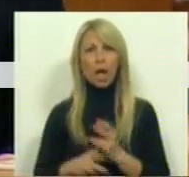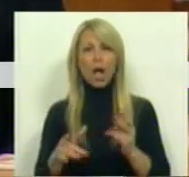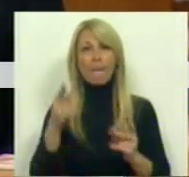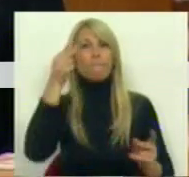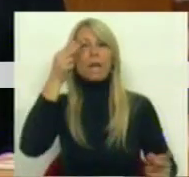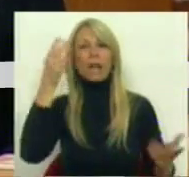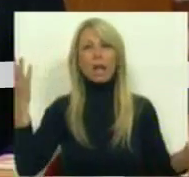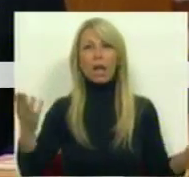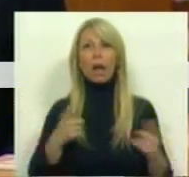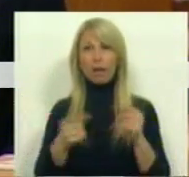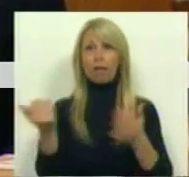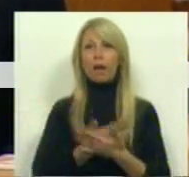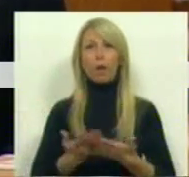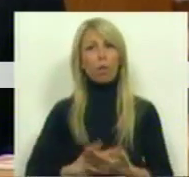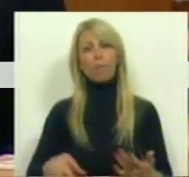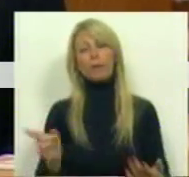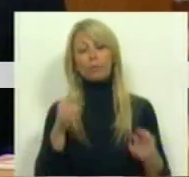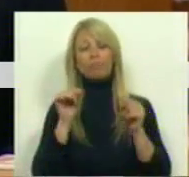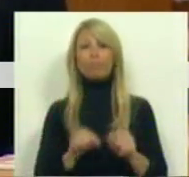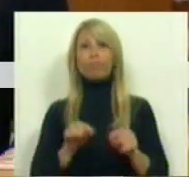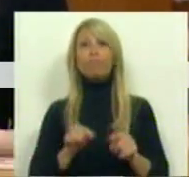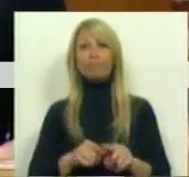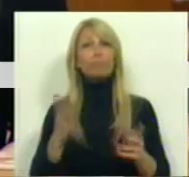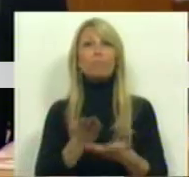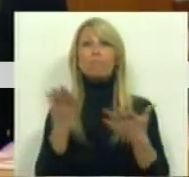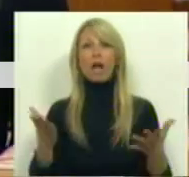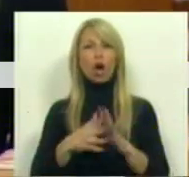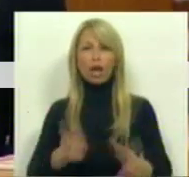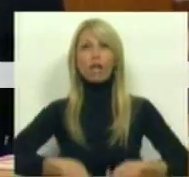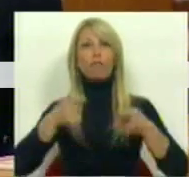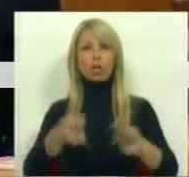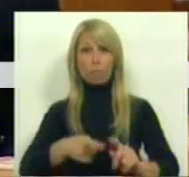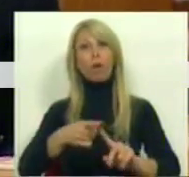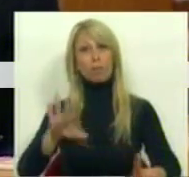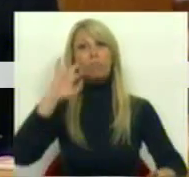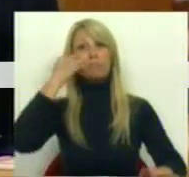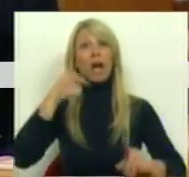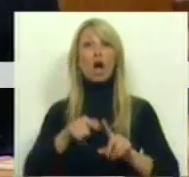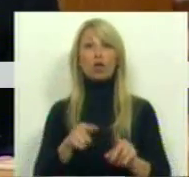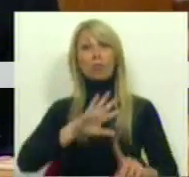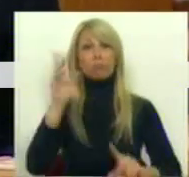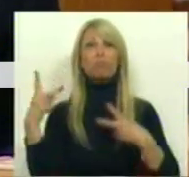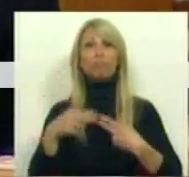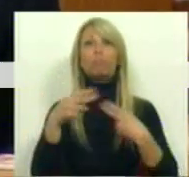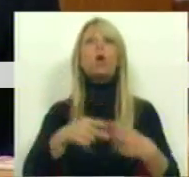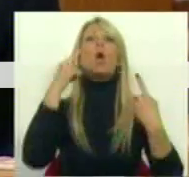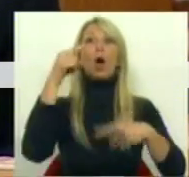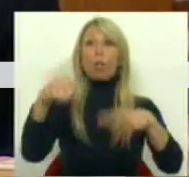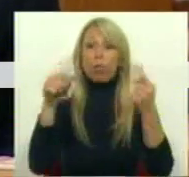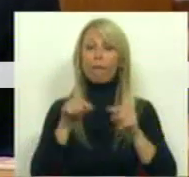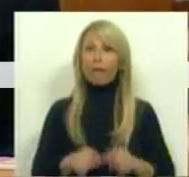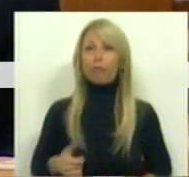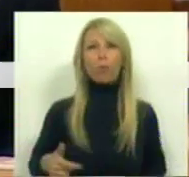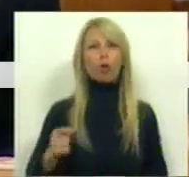Governo são hoje o maior investimento na austeridade futura. E é nesta matéria que o Bloco de Esquerda mantém a sua posição de princípio. Não